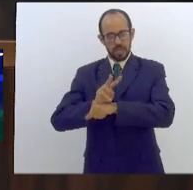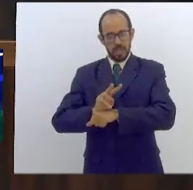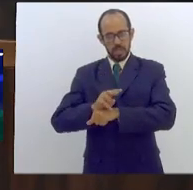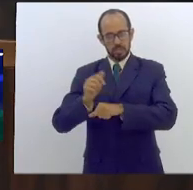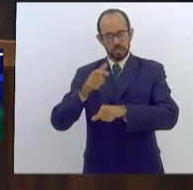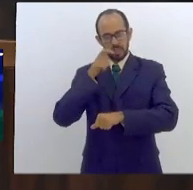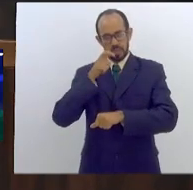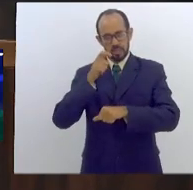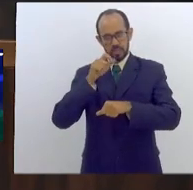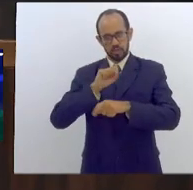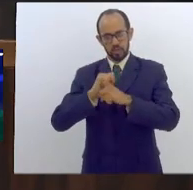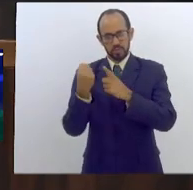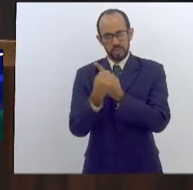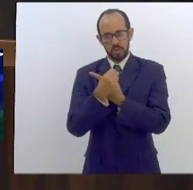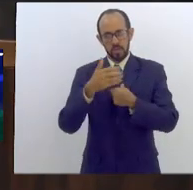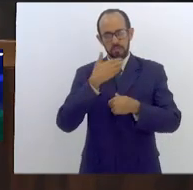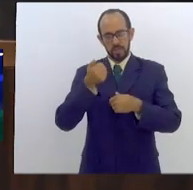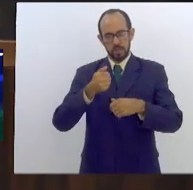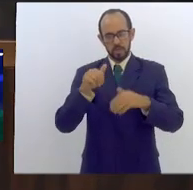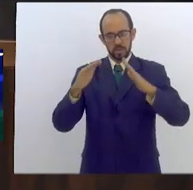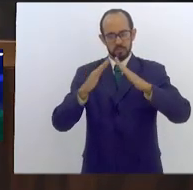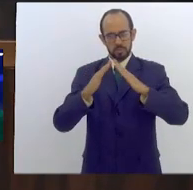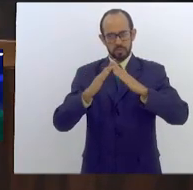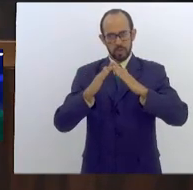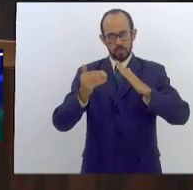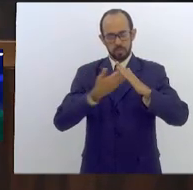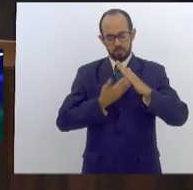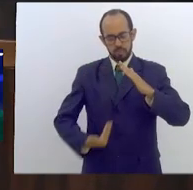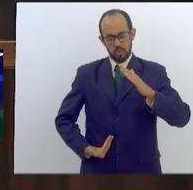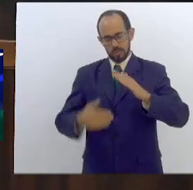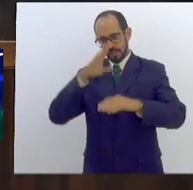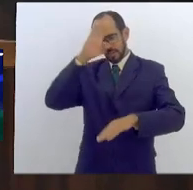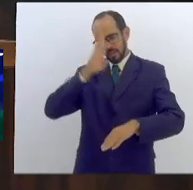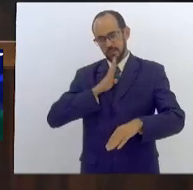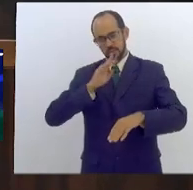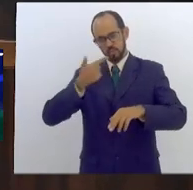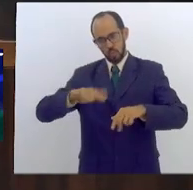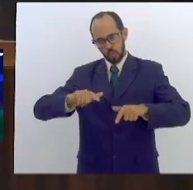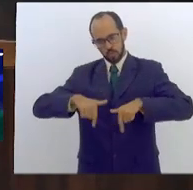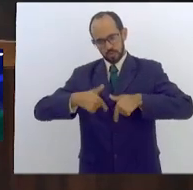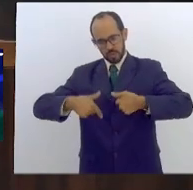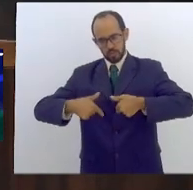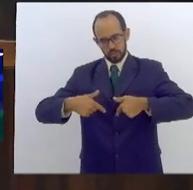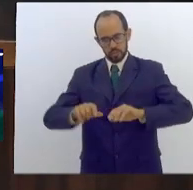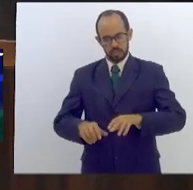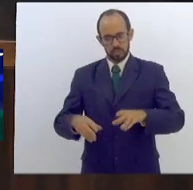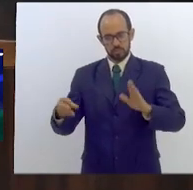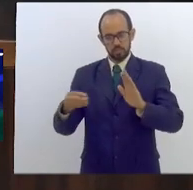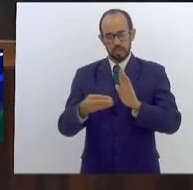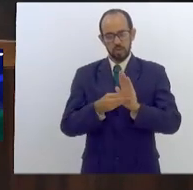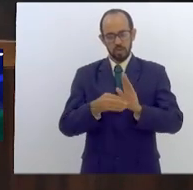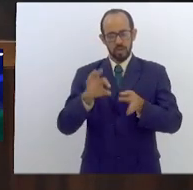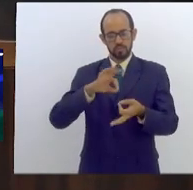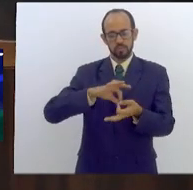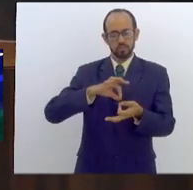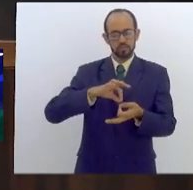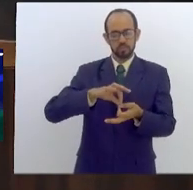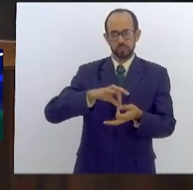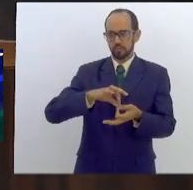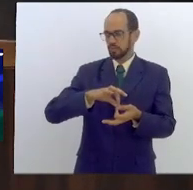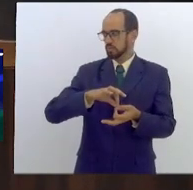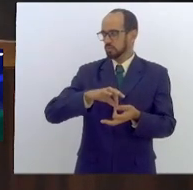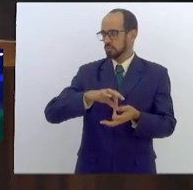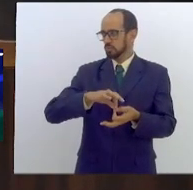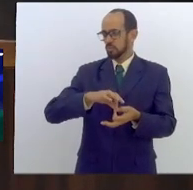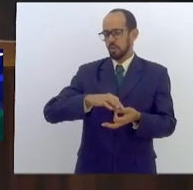social e a melhoria habitacional pública e gratuita e da outras providências para incluir os incisos.